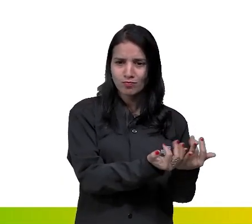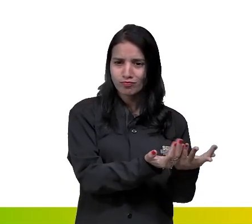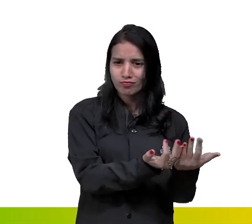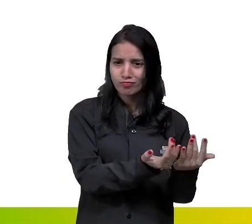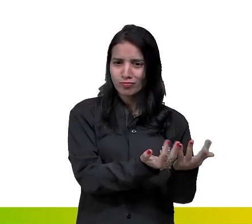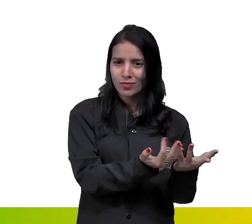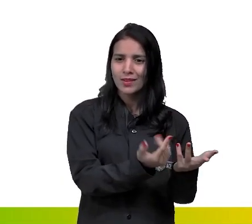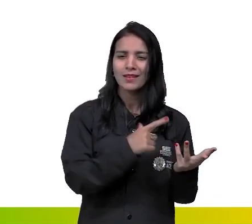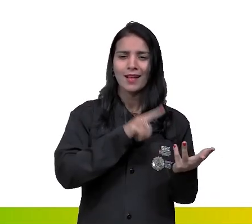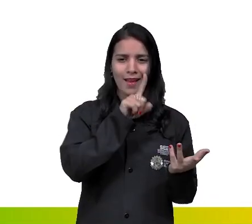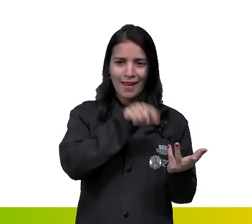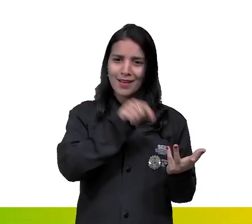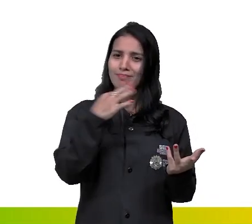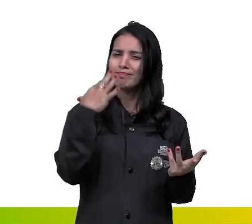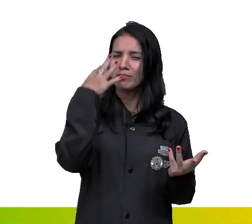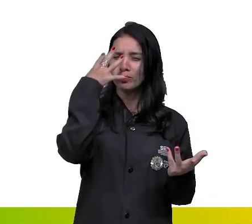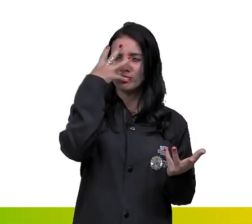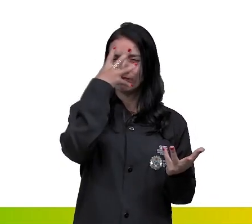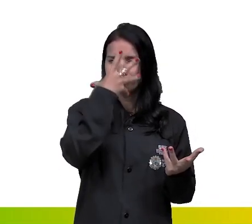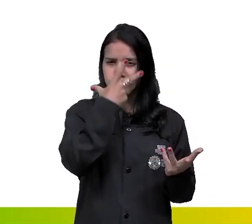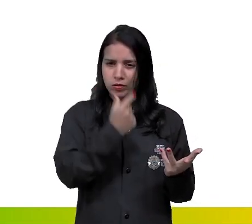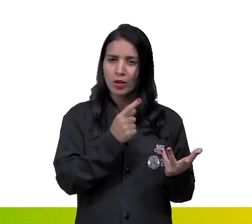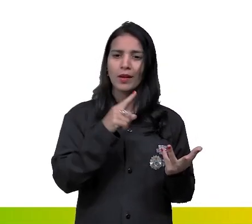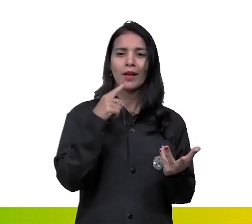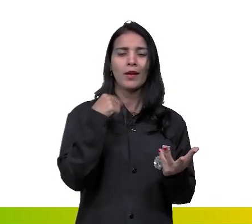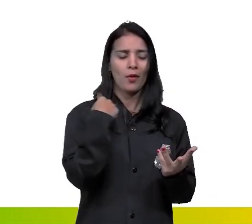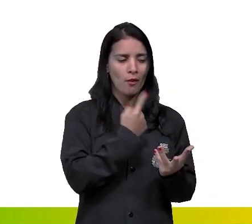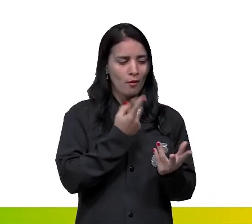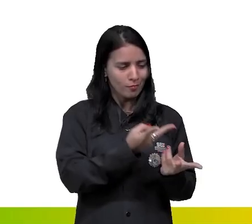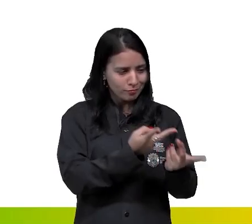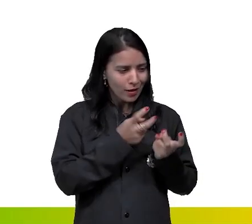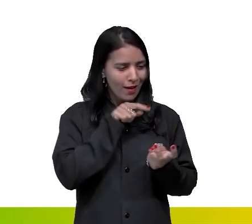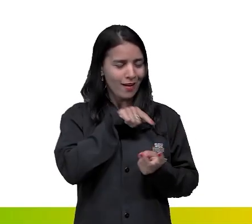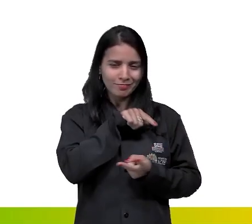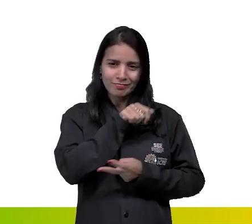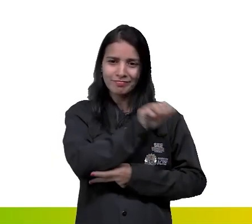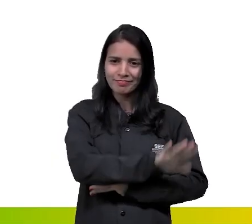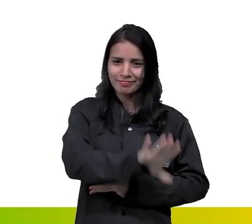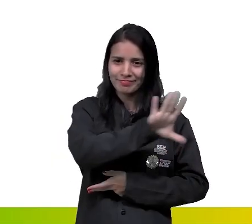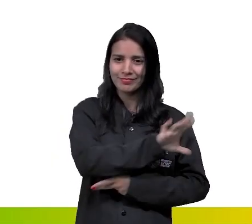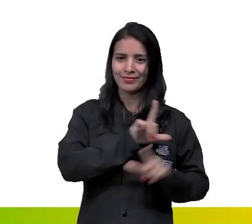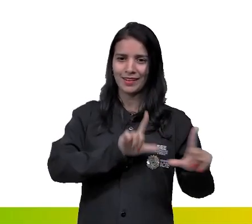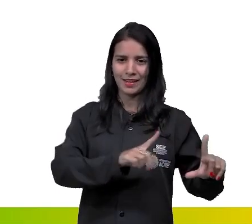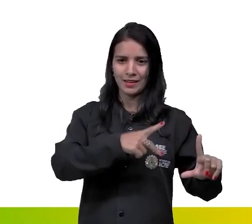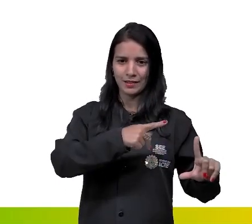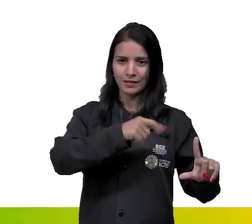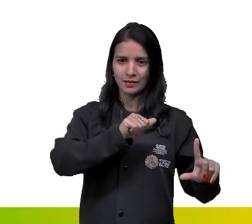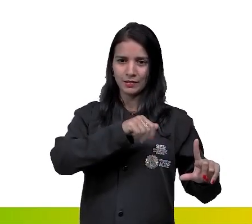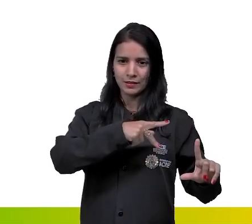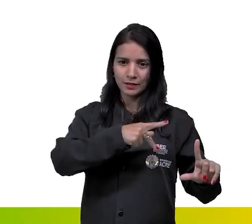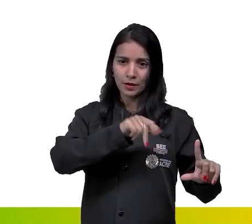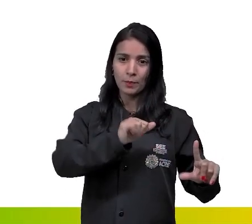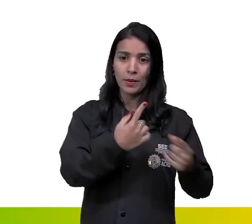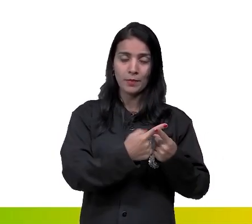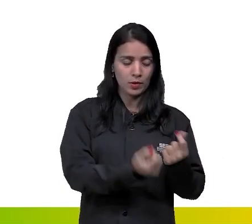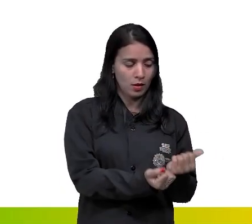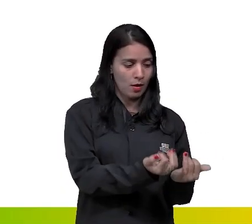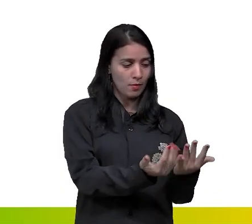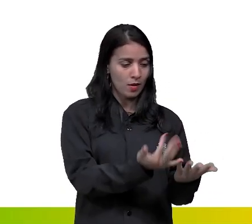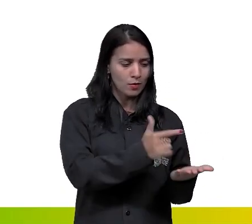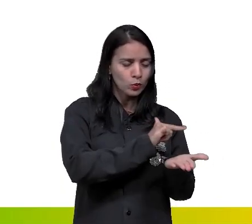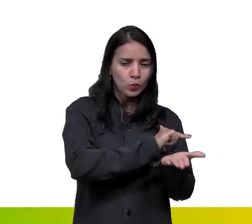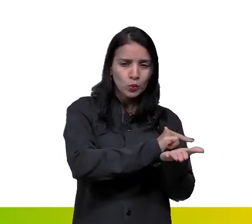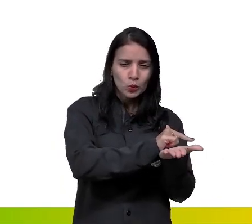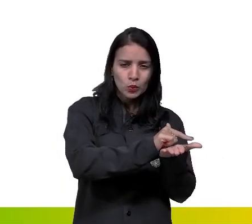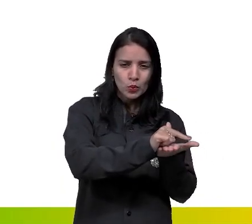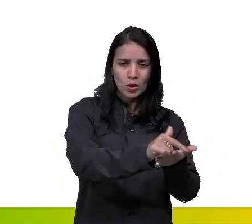essa exuberância. A gente consegue observar o Pampa a partir dessa vegetação rasteira, conforme vocês estão